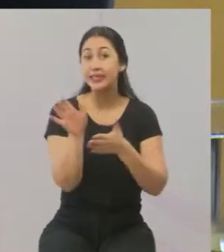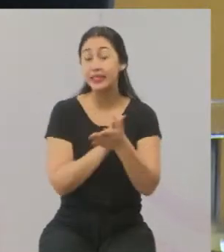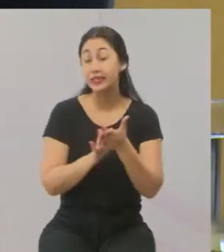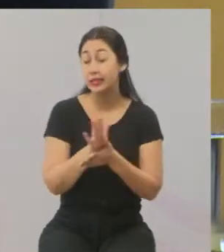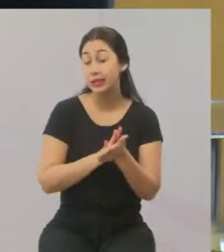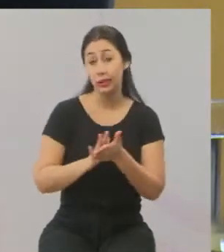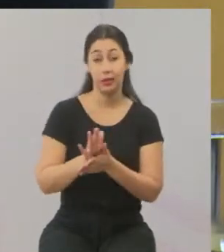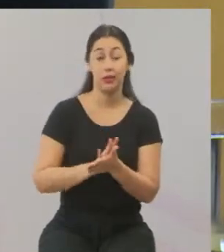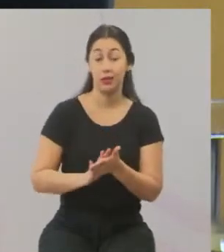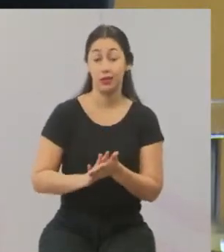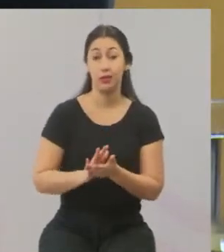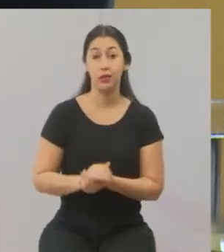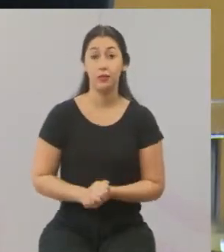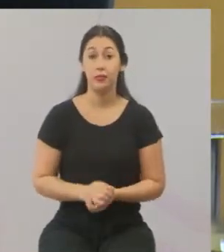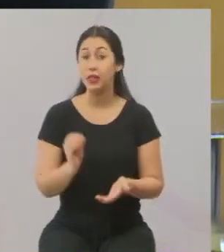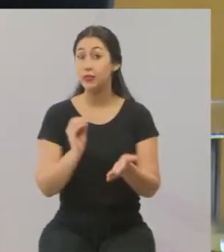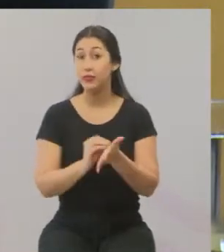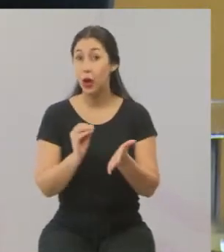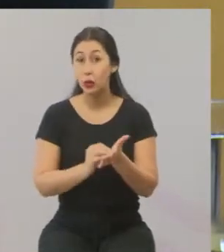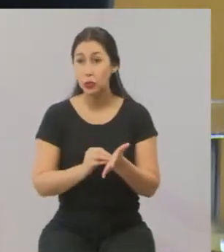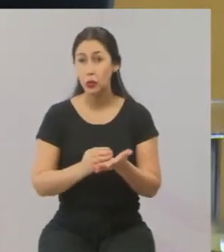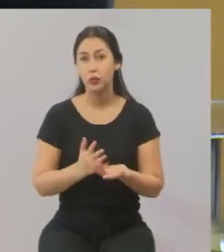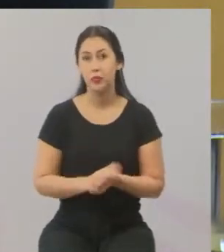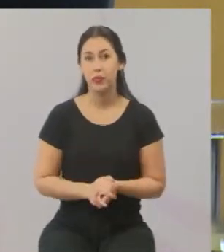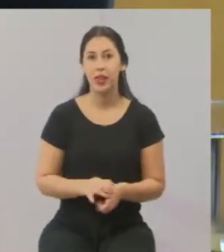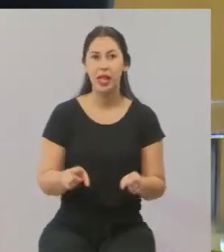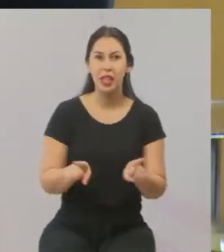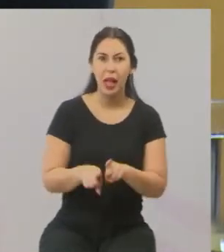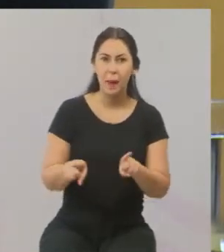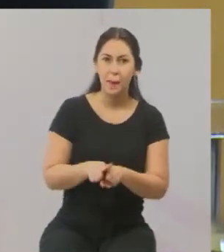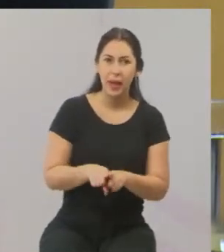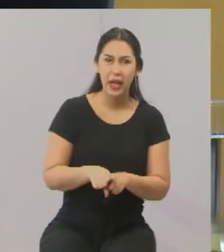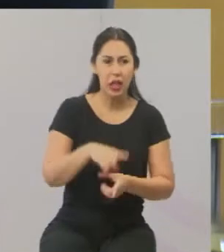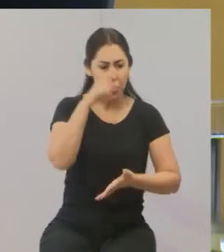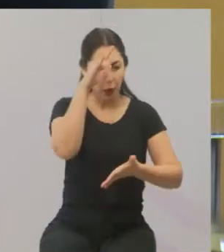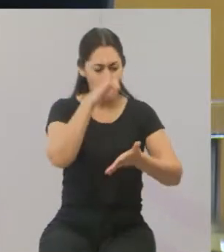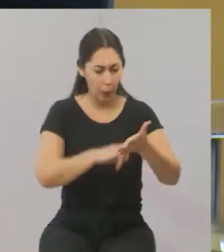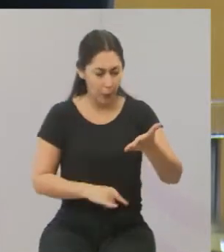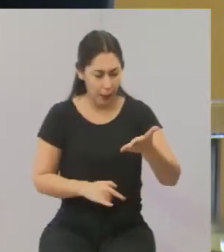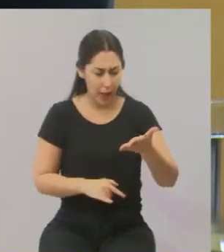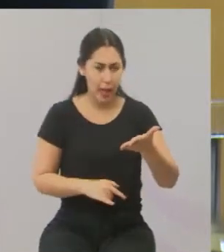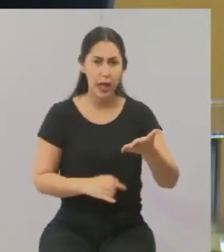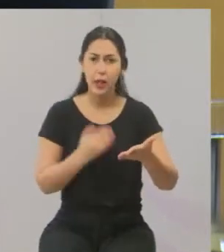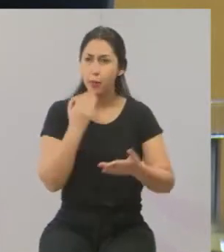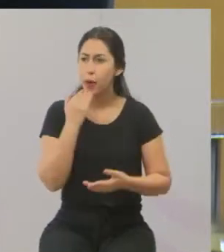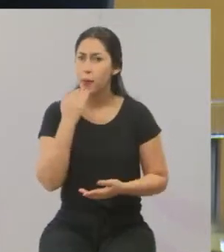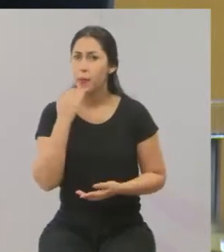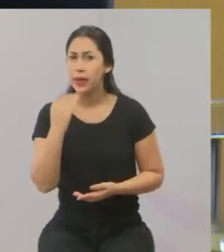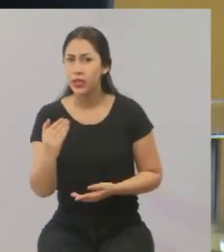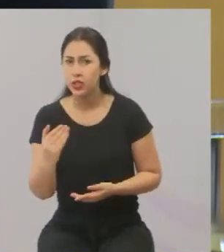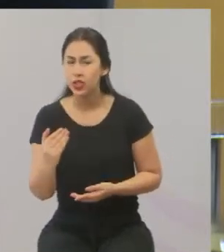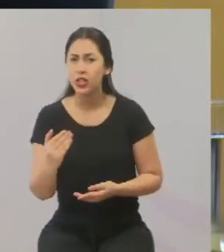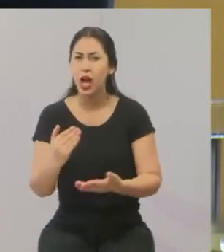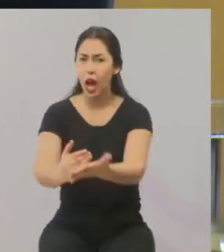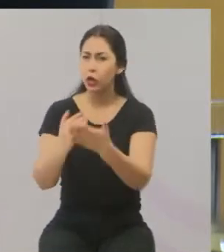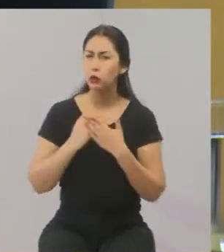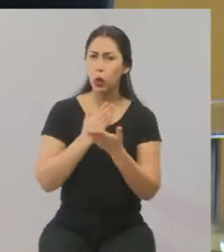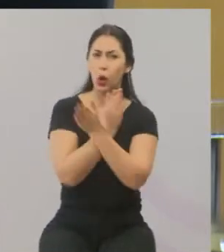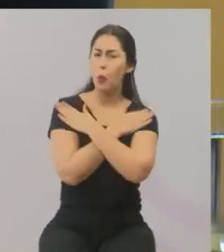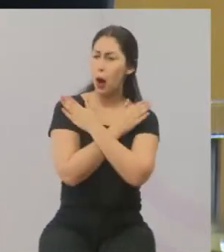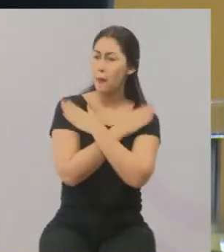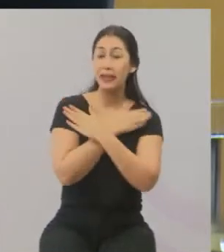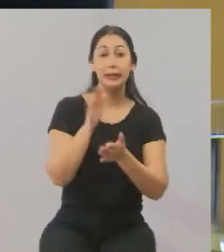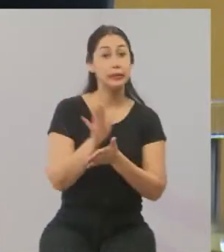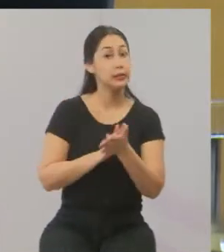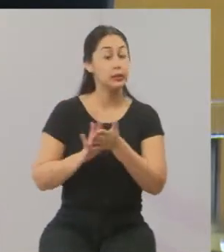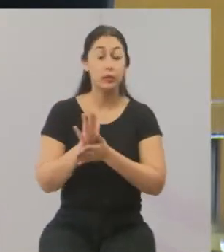devidas anotações, nem mesmo contou com o fornecimento dos termos de rescisão para que possa requerer o benefício do auxílio-desemprego e proceder ao